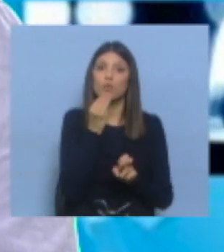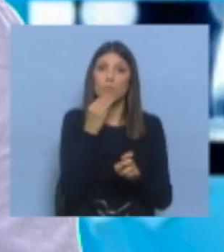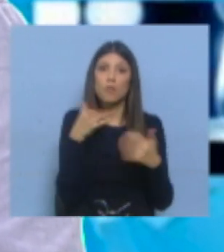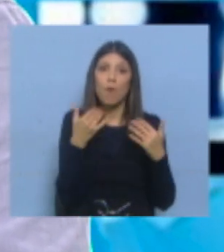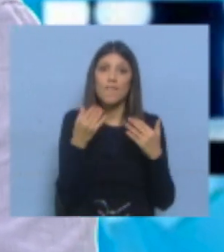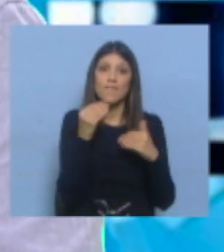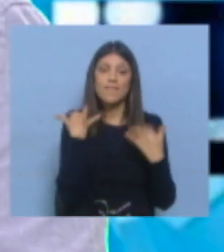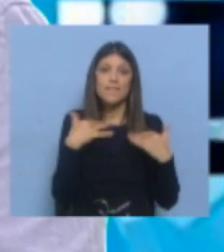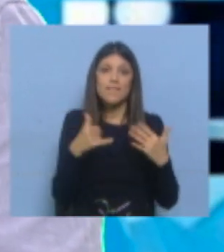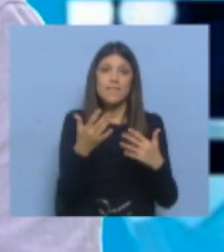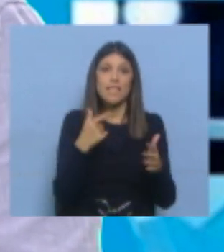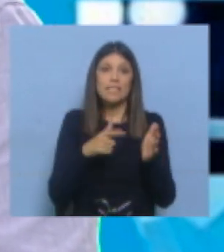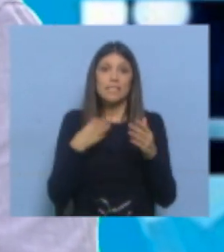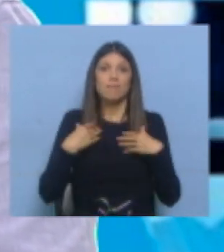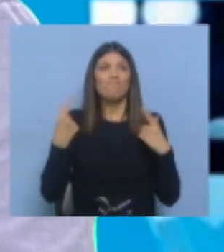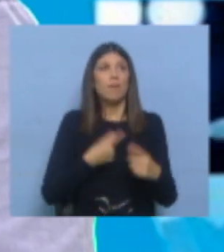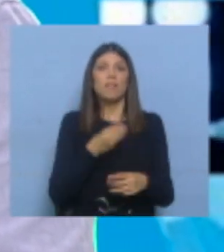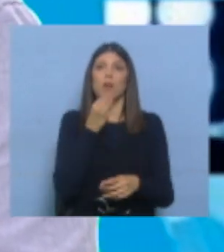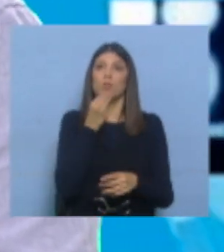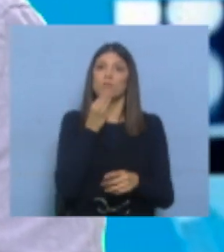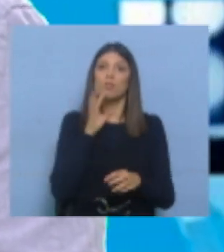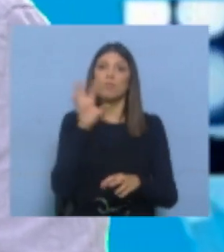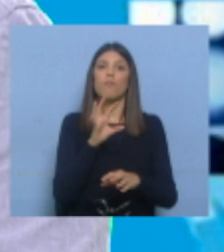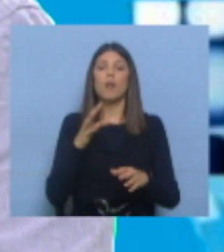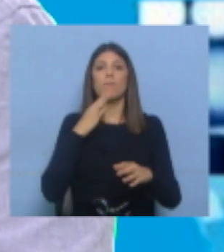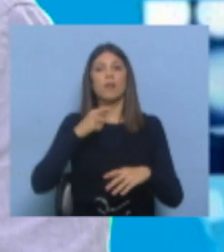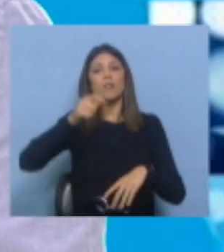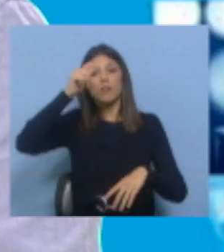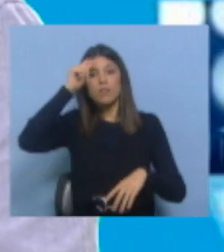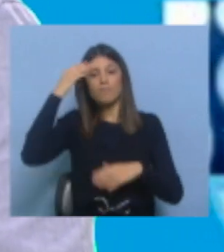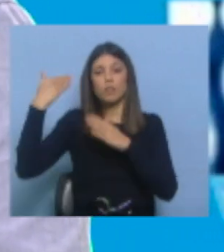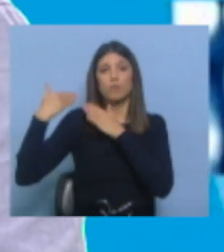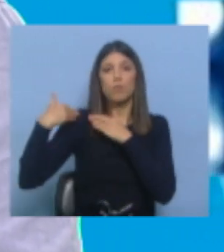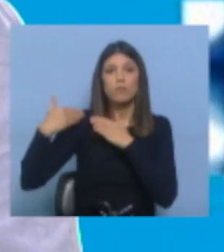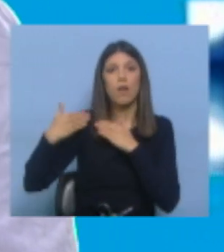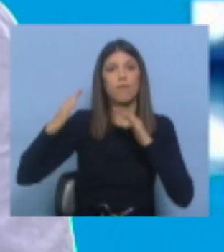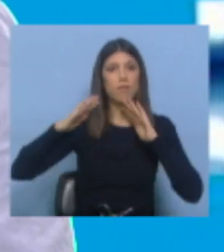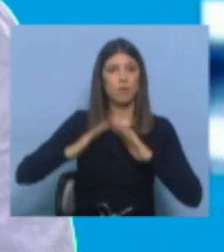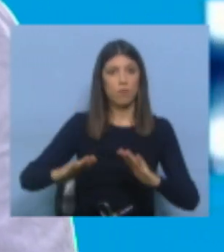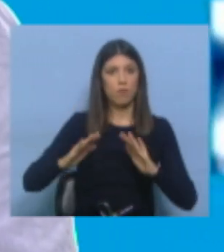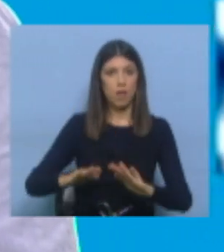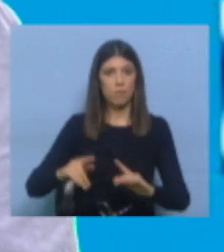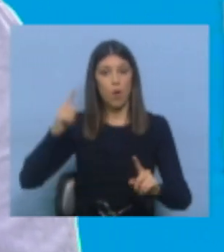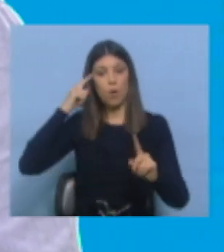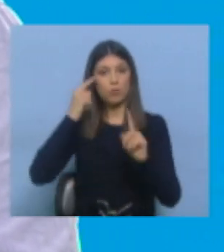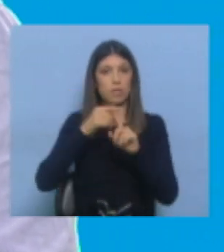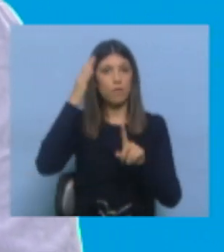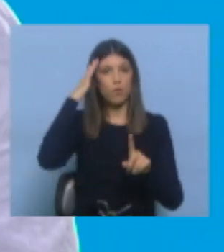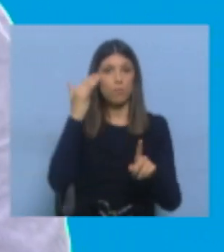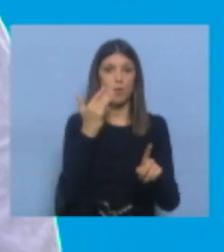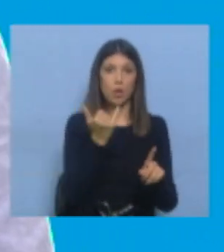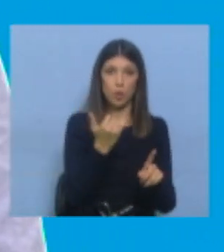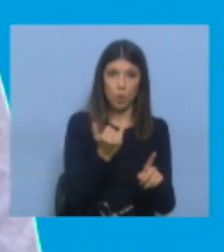de forma mais responsável. É precisamente um objetivo para o desenvolvimento sustentável. O objetivo número 12 é a produção e o consumo